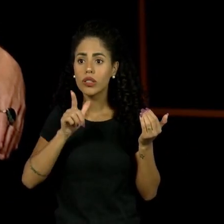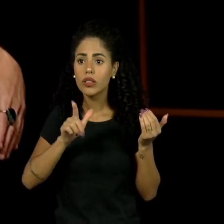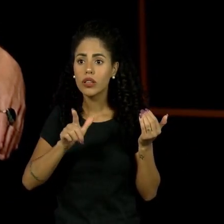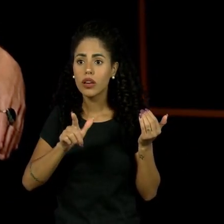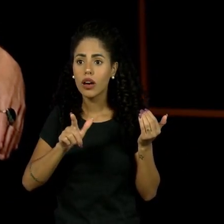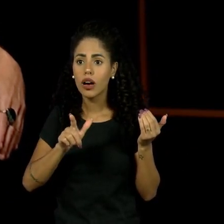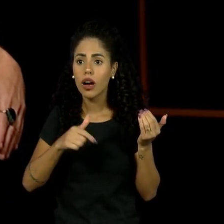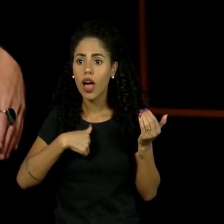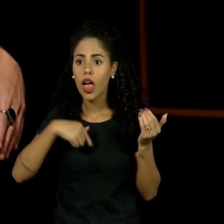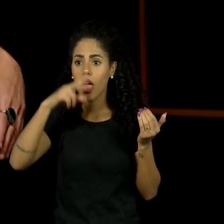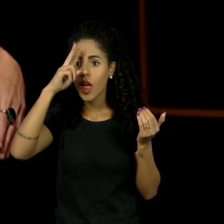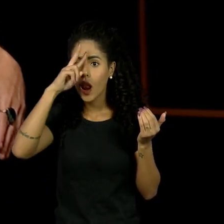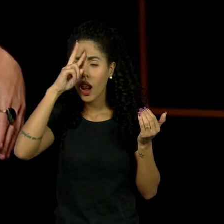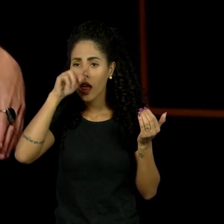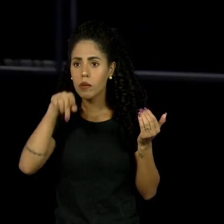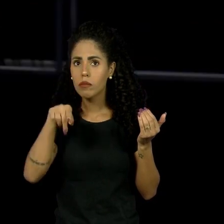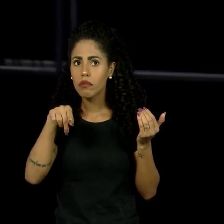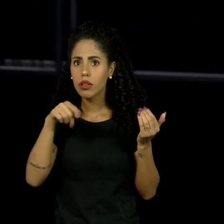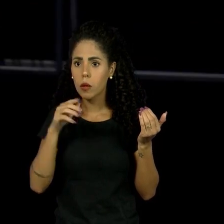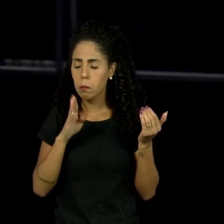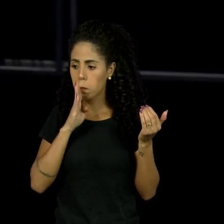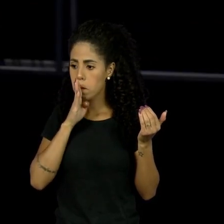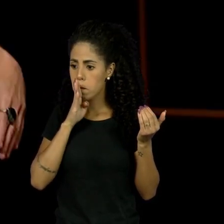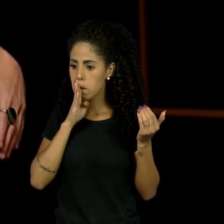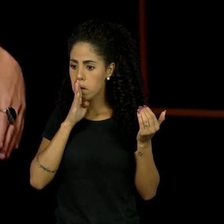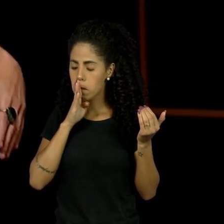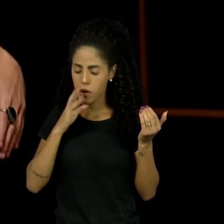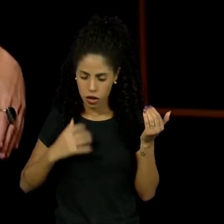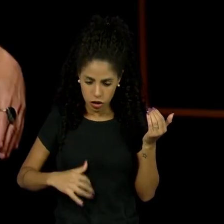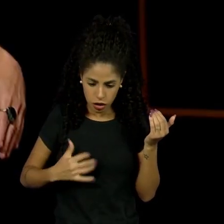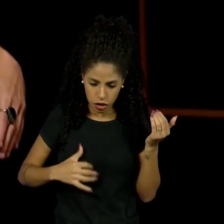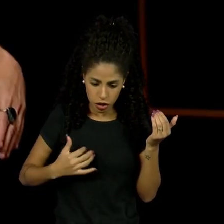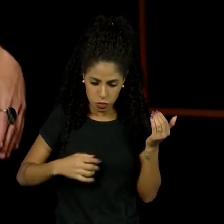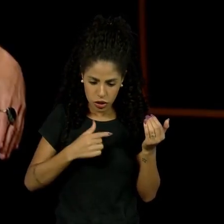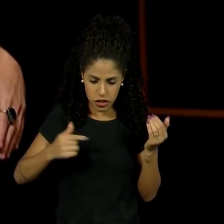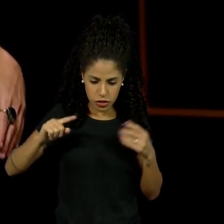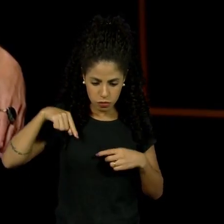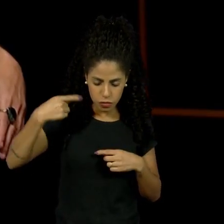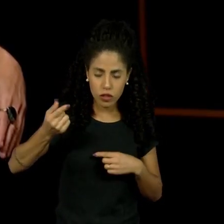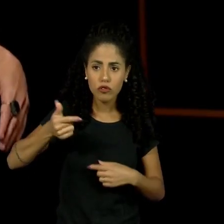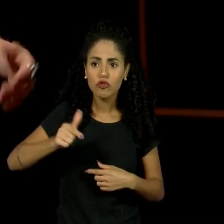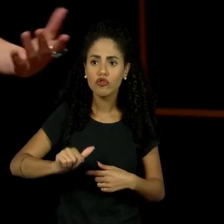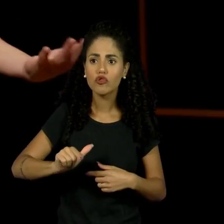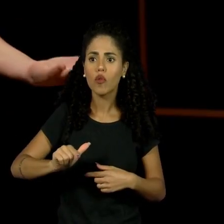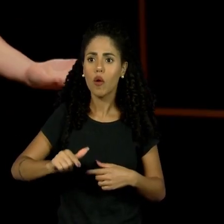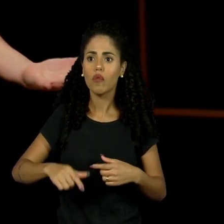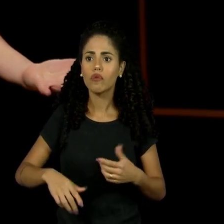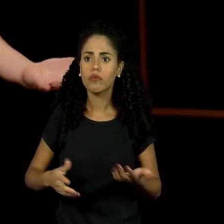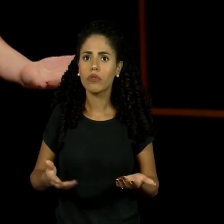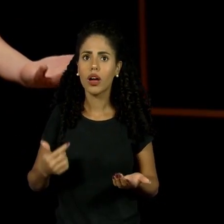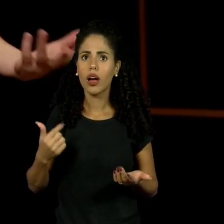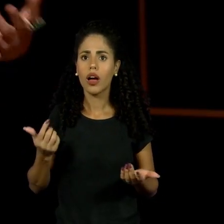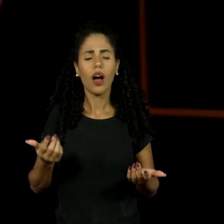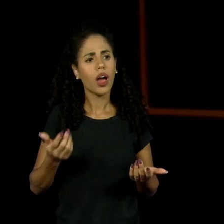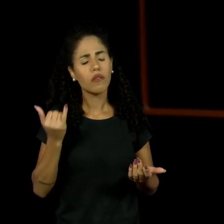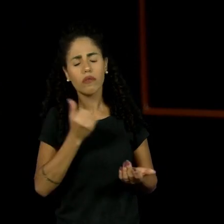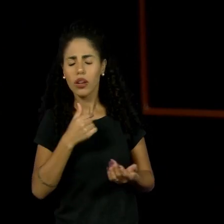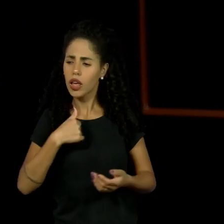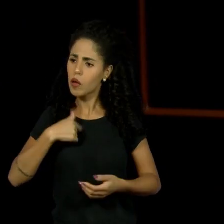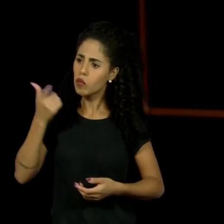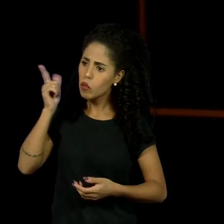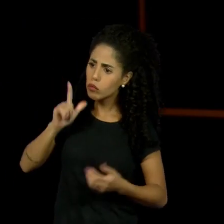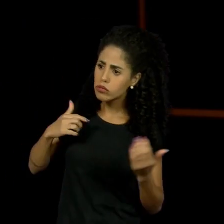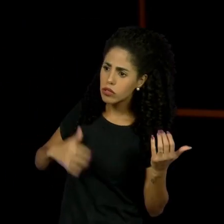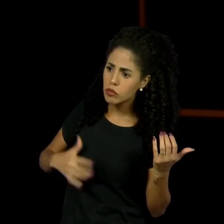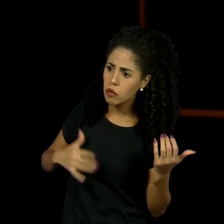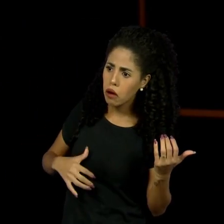Eu lembro que eu não contei nem para mim, que eu tinha sessão com ela na semana seguinte, eu fui lá, ela fez mais uma sessão, falei assim, eu estou tocando. Incrível.